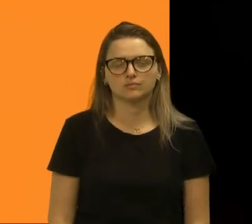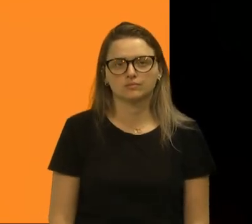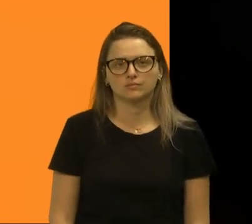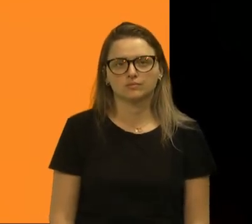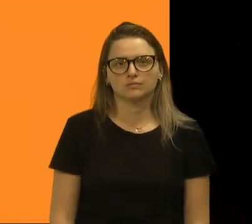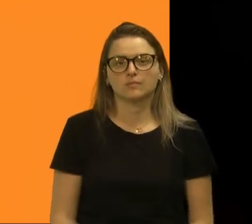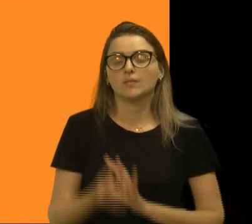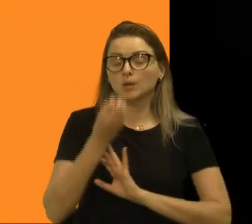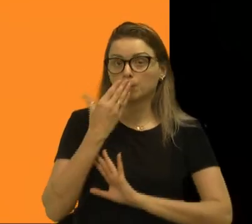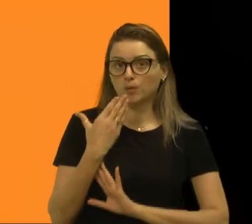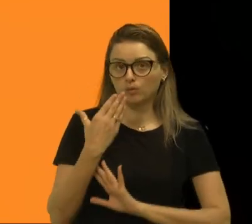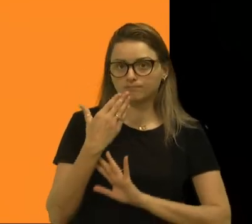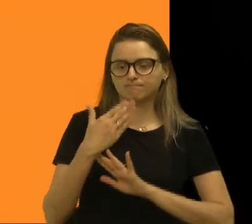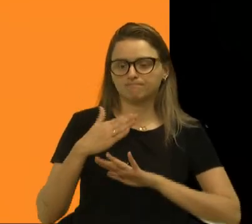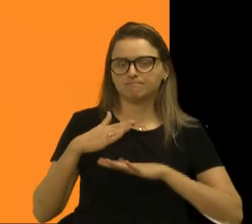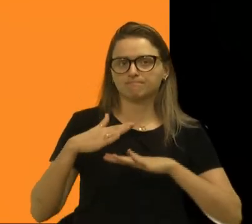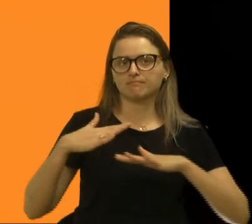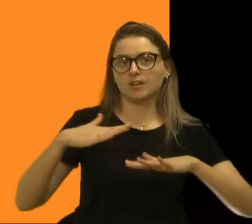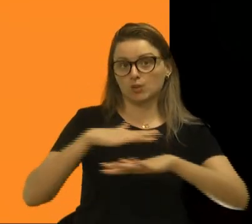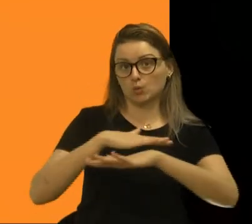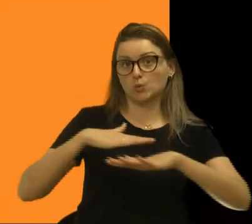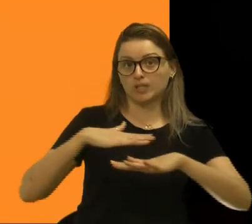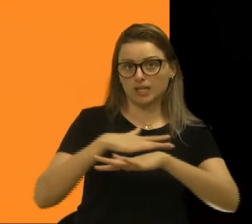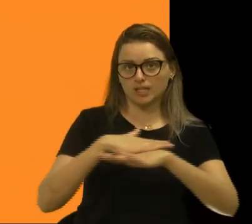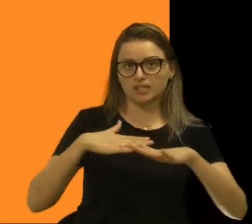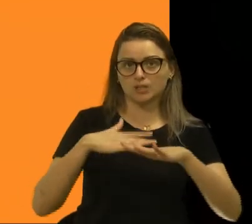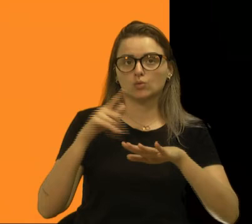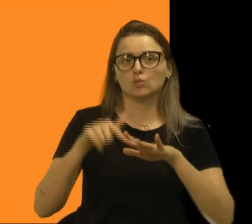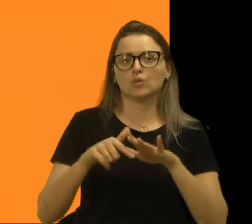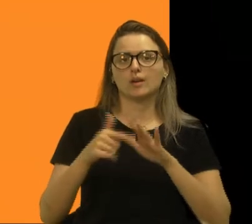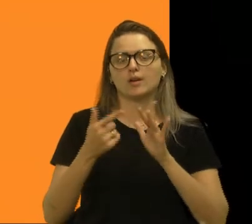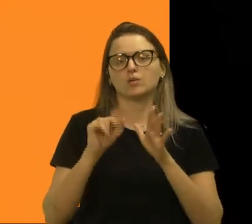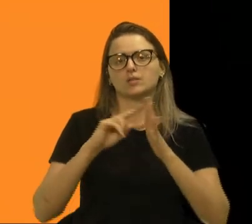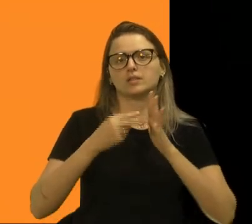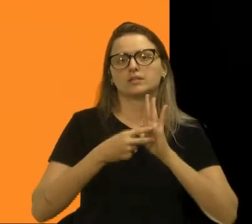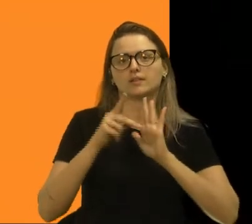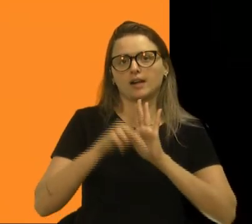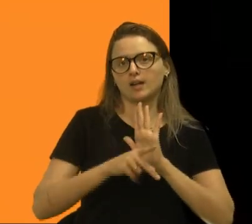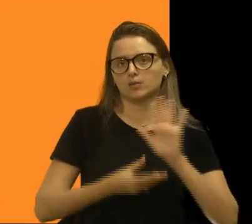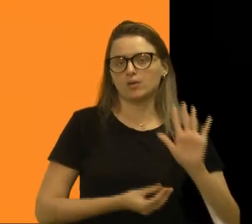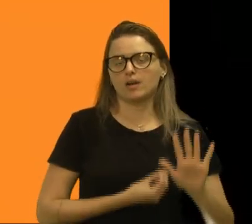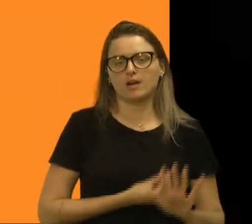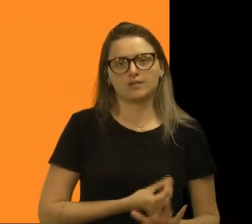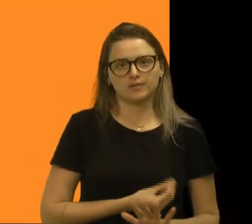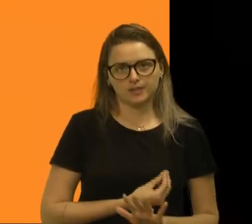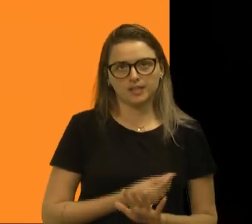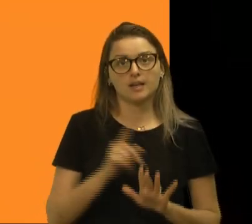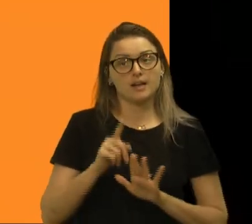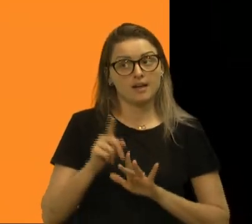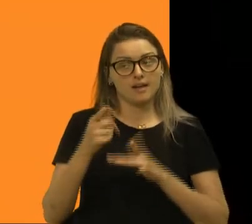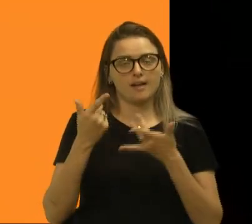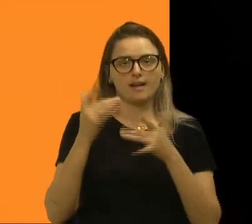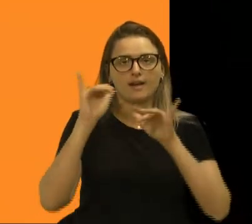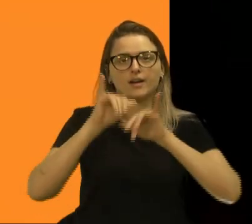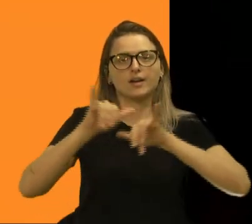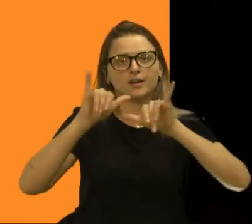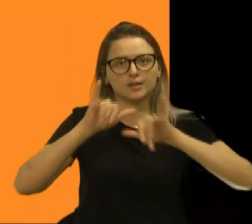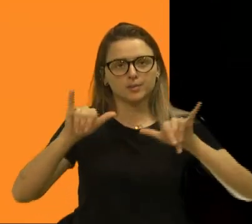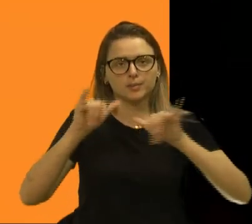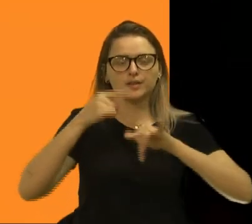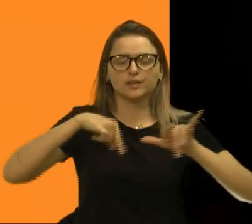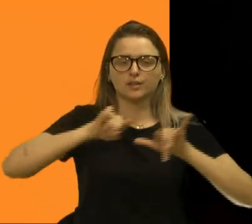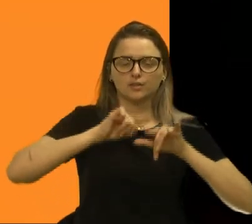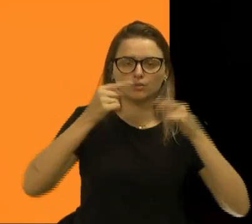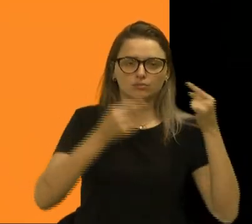Bom, no trânsito, o sentido é a vida, Essa é a campanha nacional do trânsito, onde nós estamos debatendo